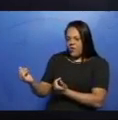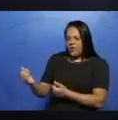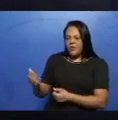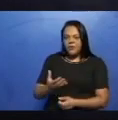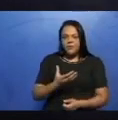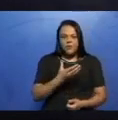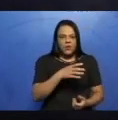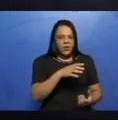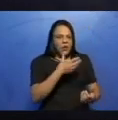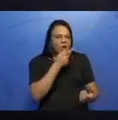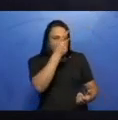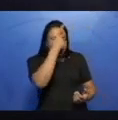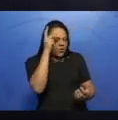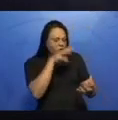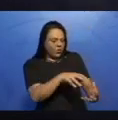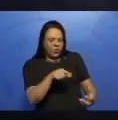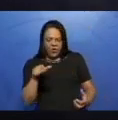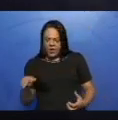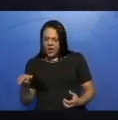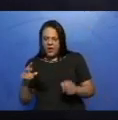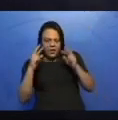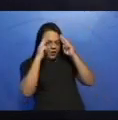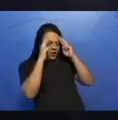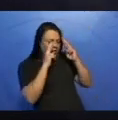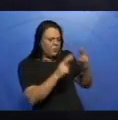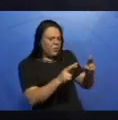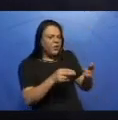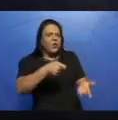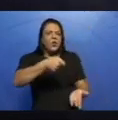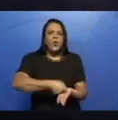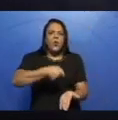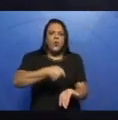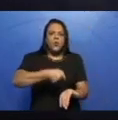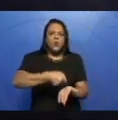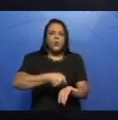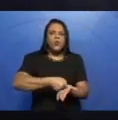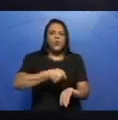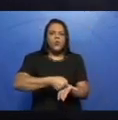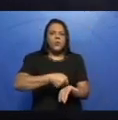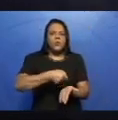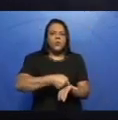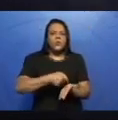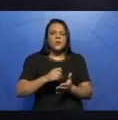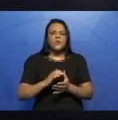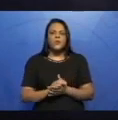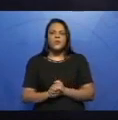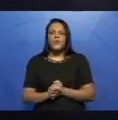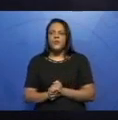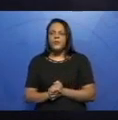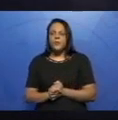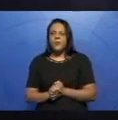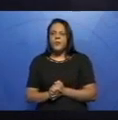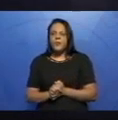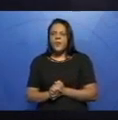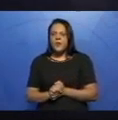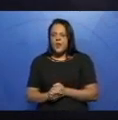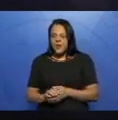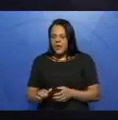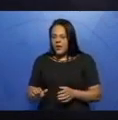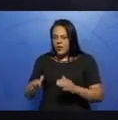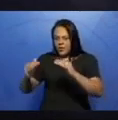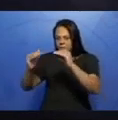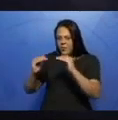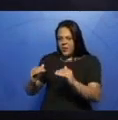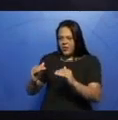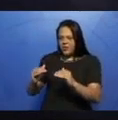devem, verbo dever, auxiliando o verbo respeitar os idosos. A estas horas, meus pais